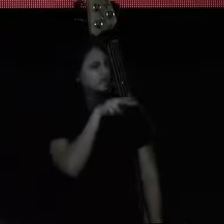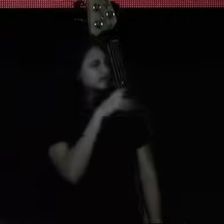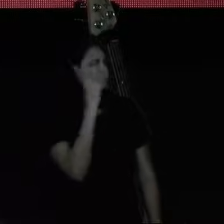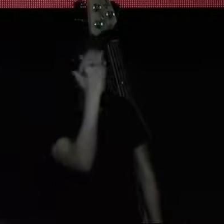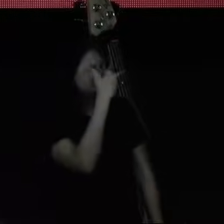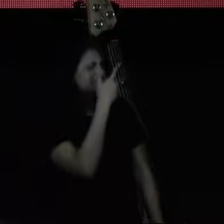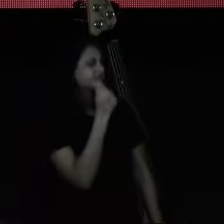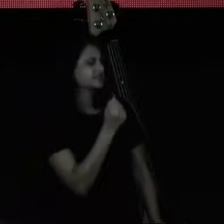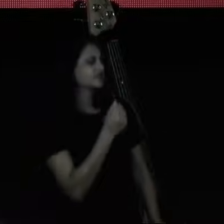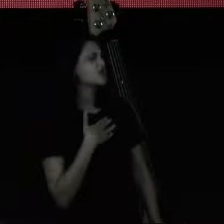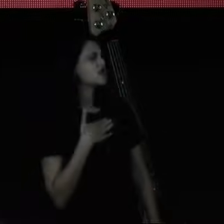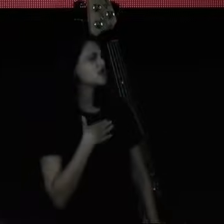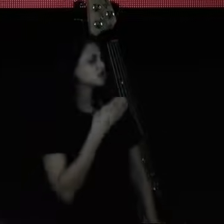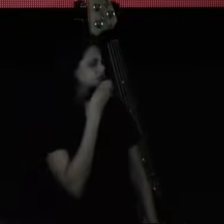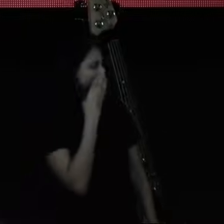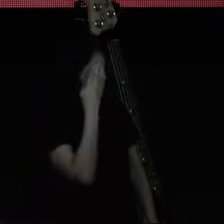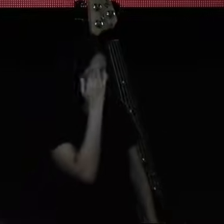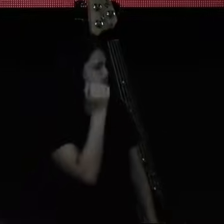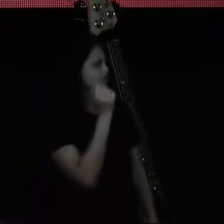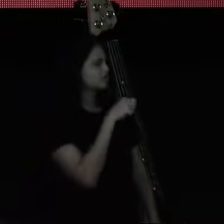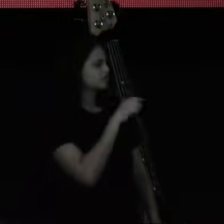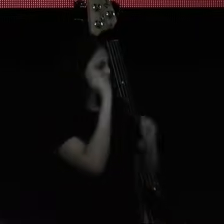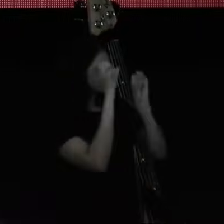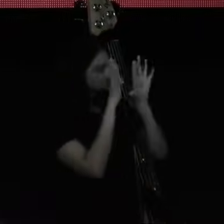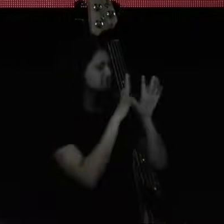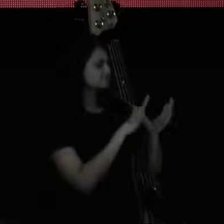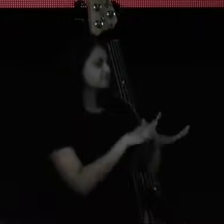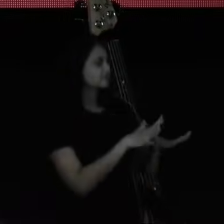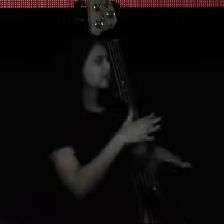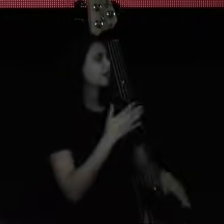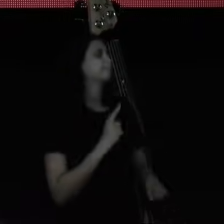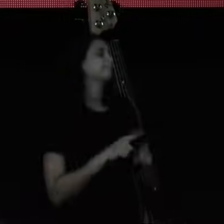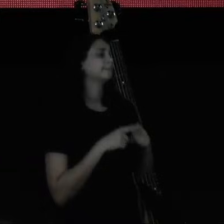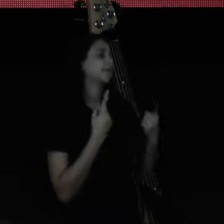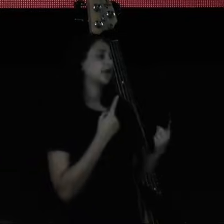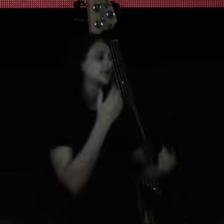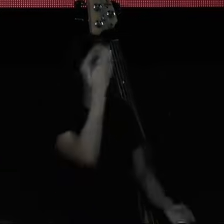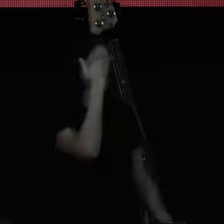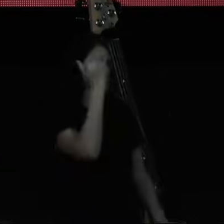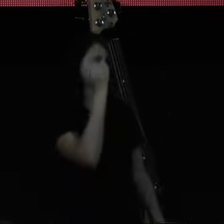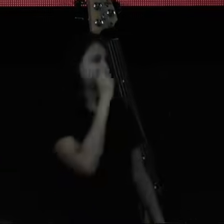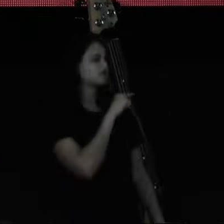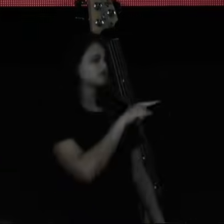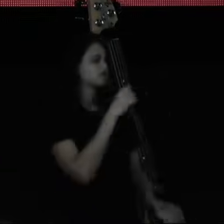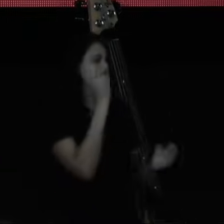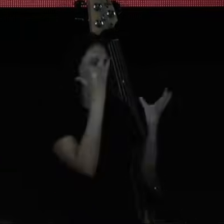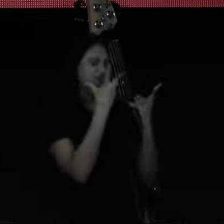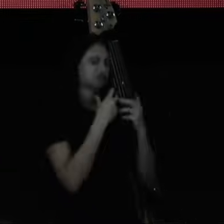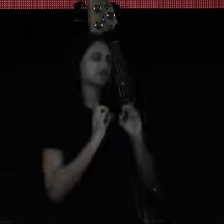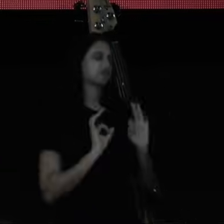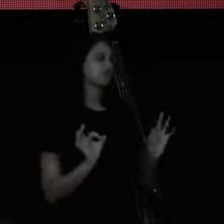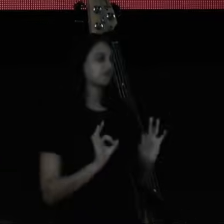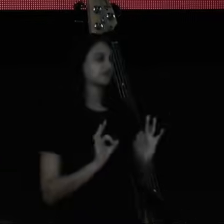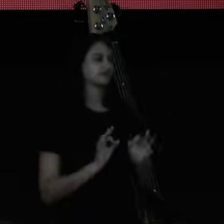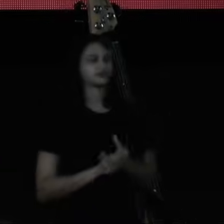que você é uma bênção, mas eu também sei que você não é perfeita.